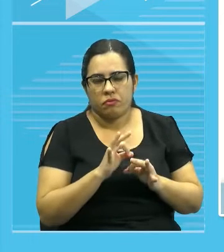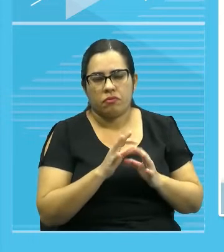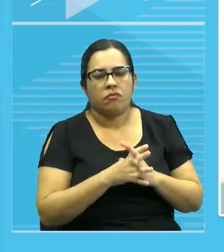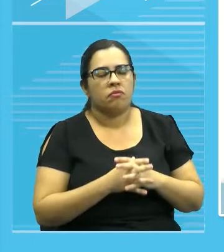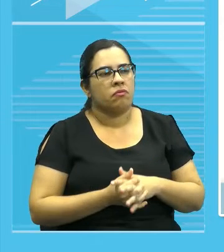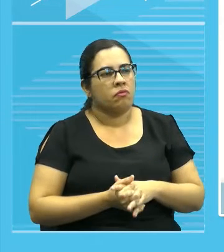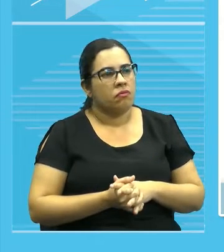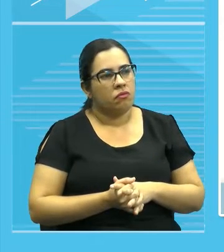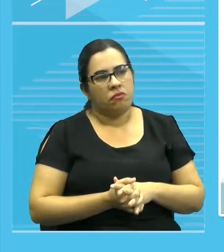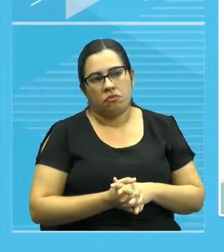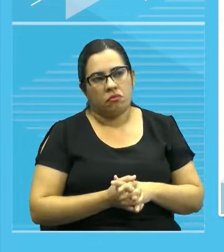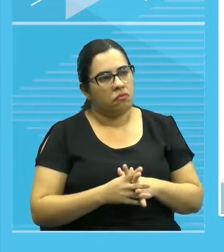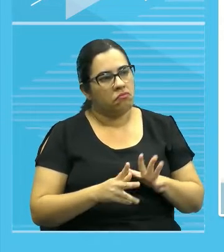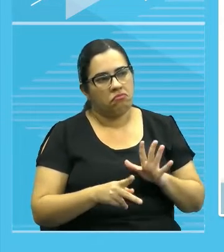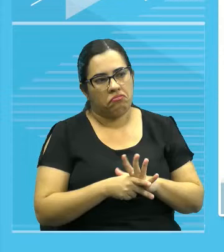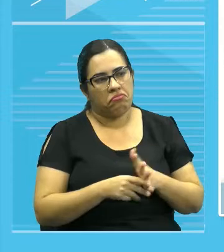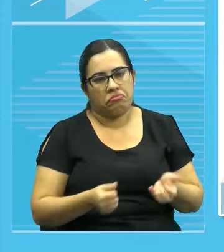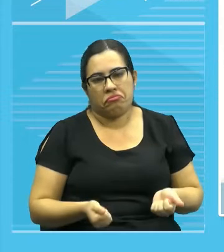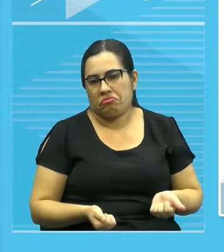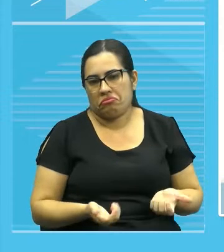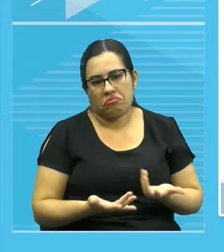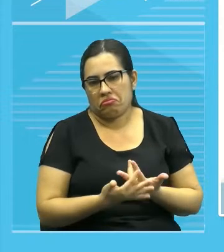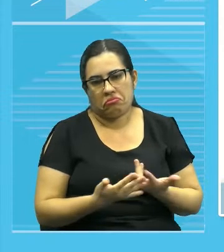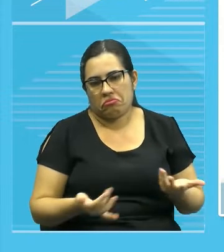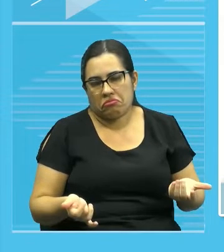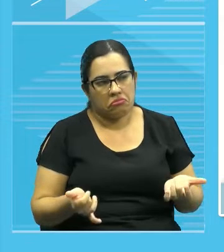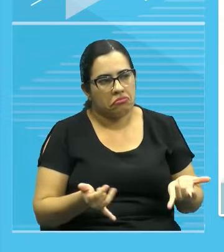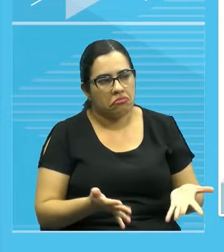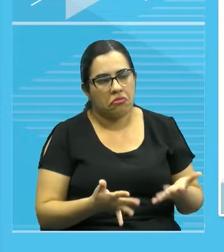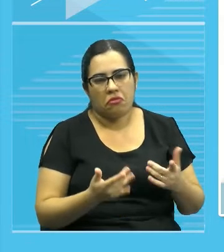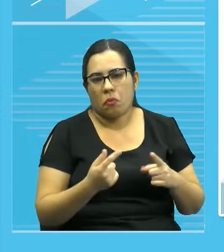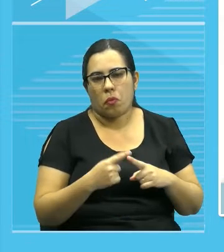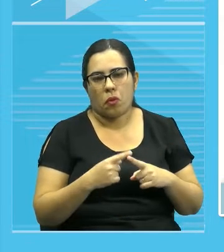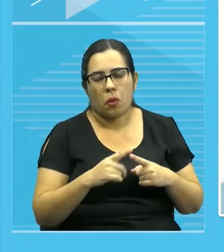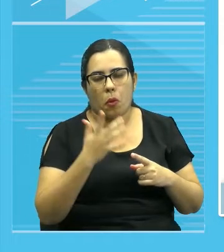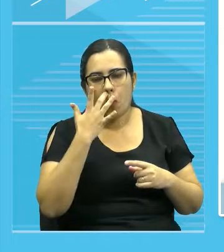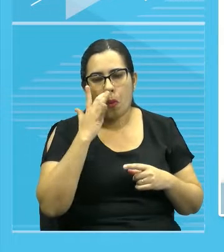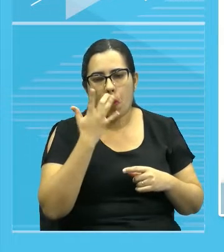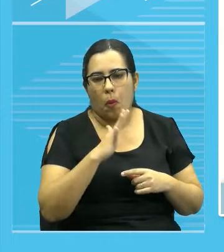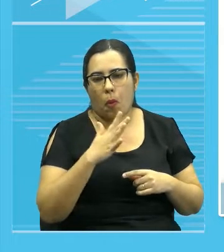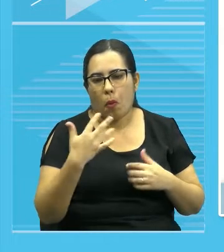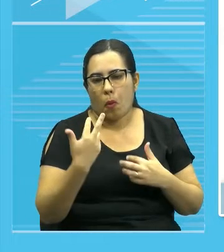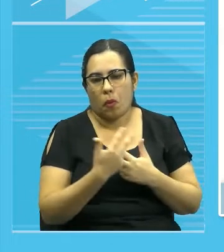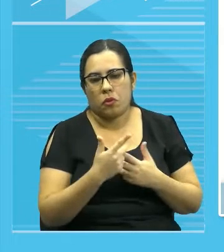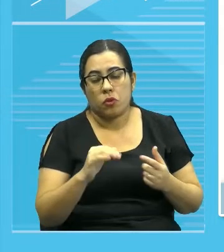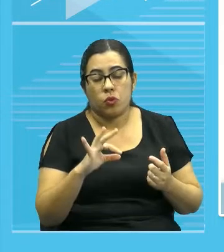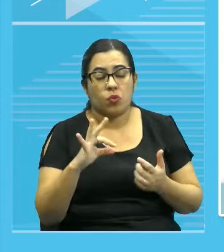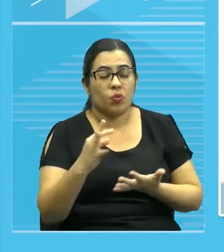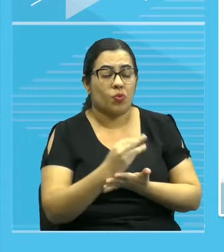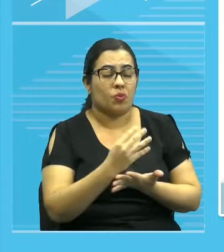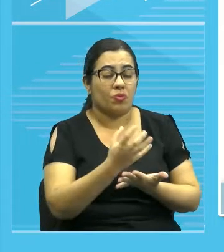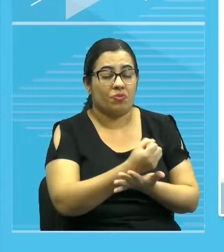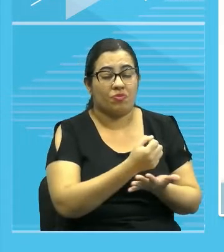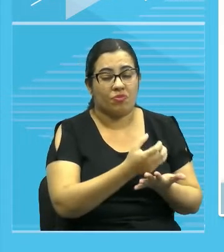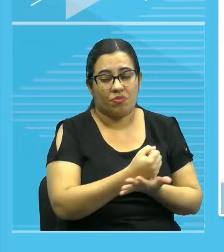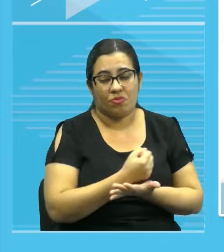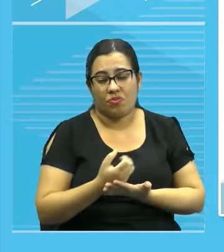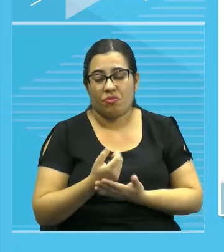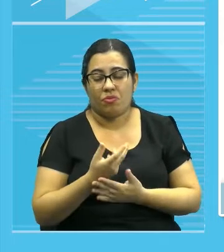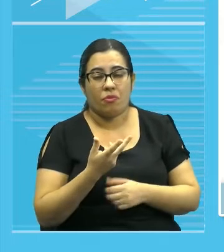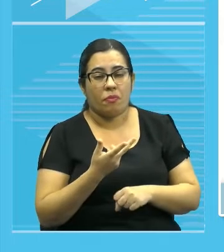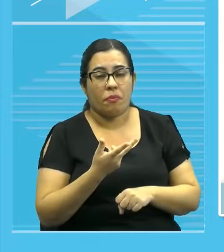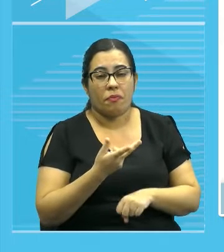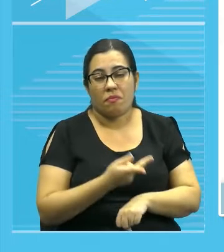né foi o que restou foi o que sobrou que ouro essa primeira Conquista levaram na